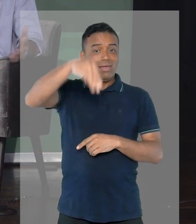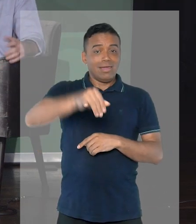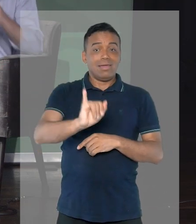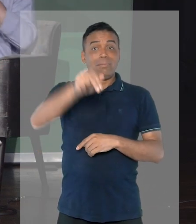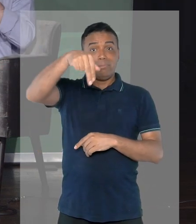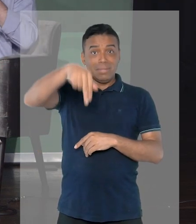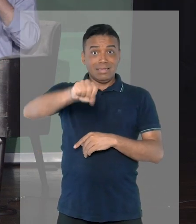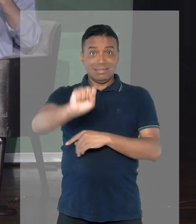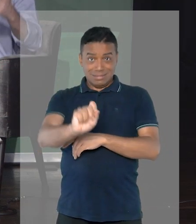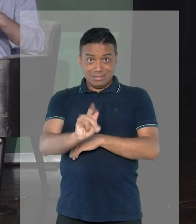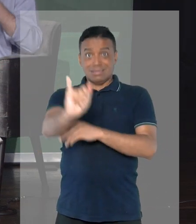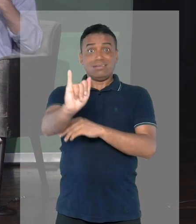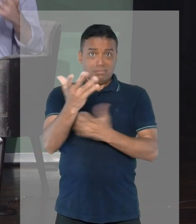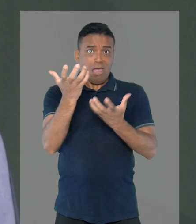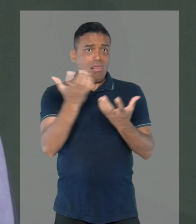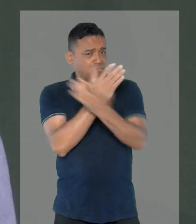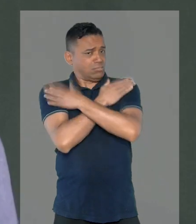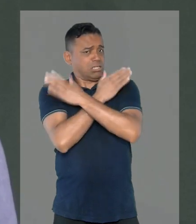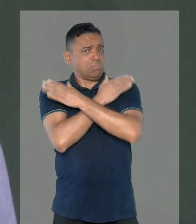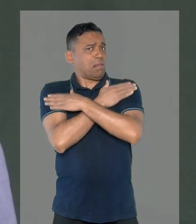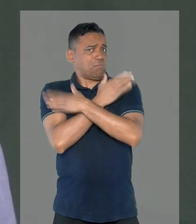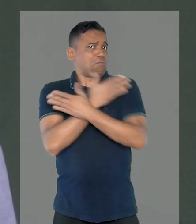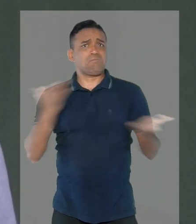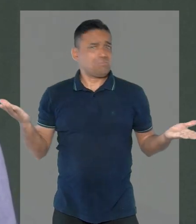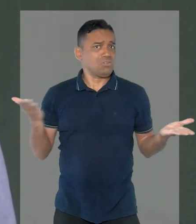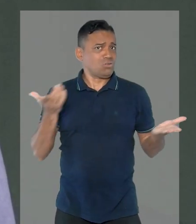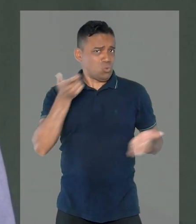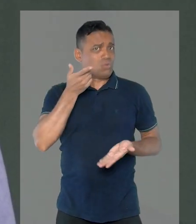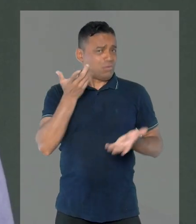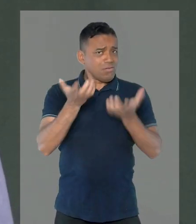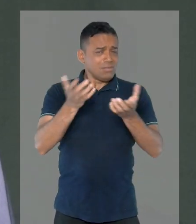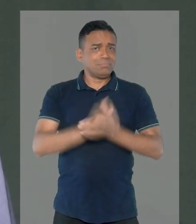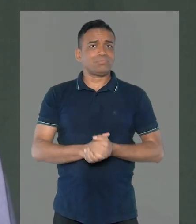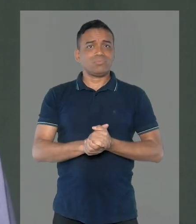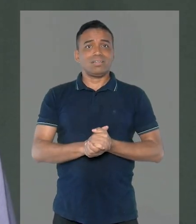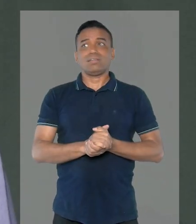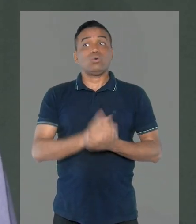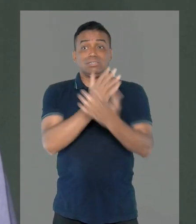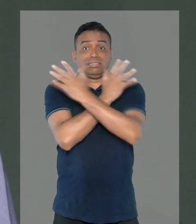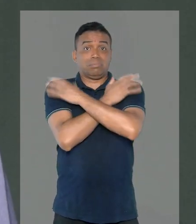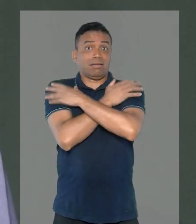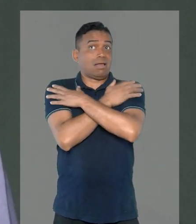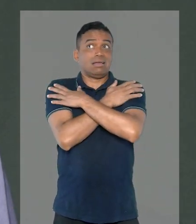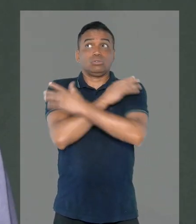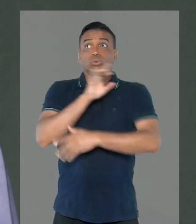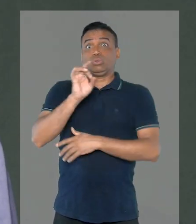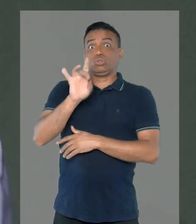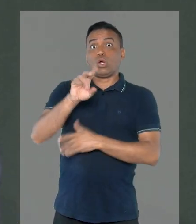ser desempregado em algum momento, ele tem posições nesse sentido, não desempregado no sentido só